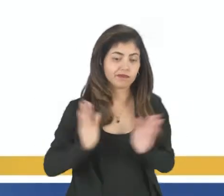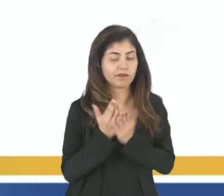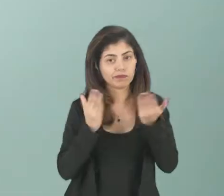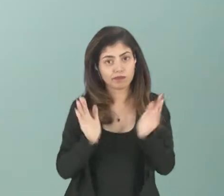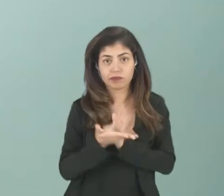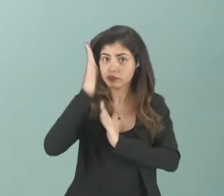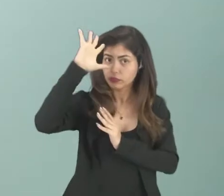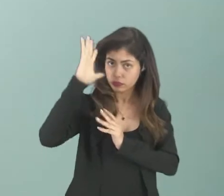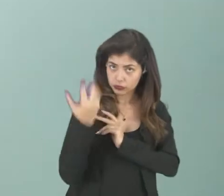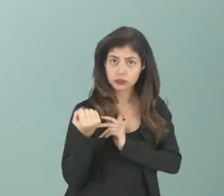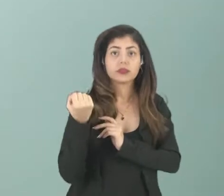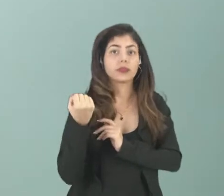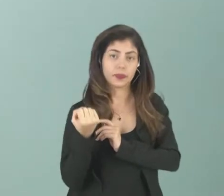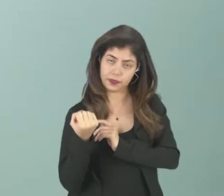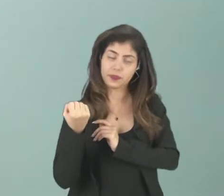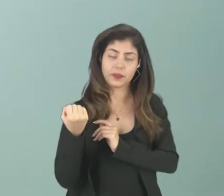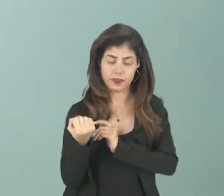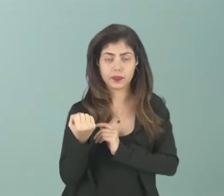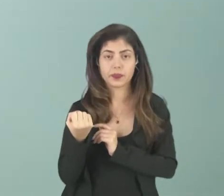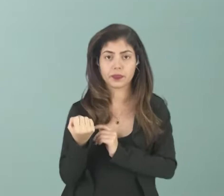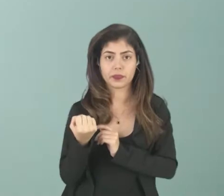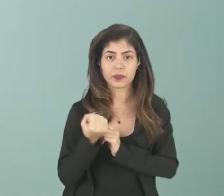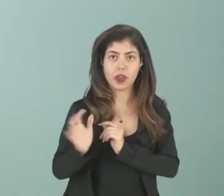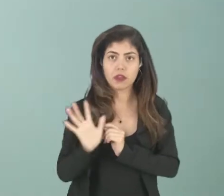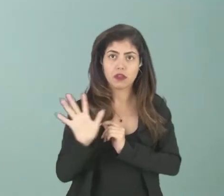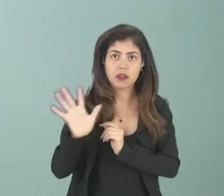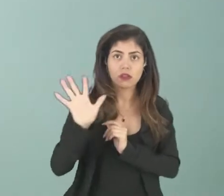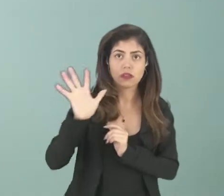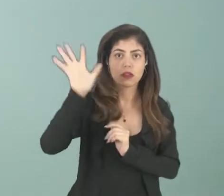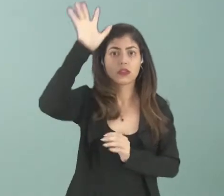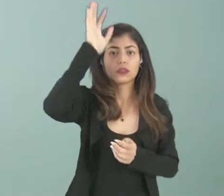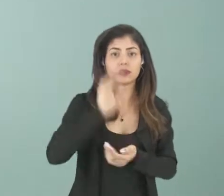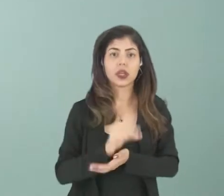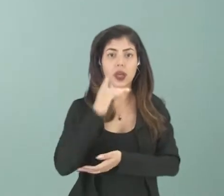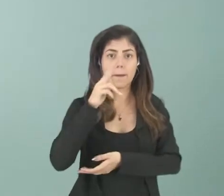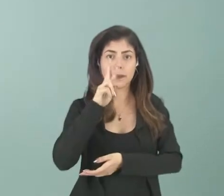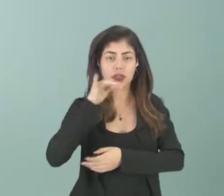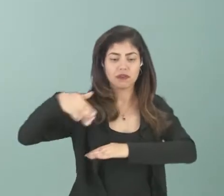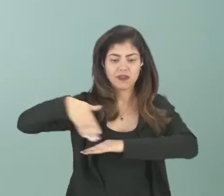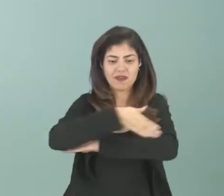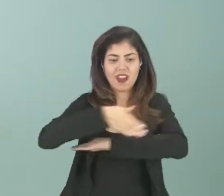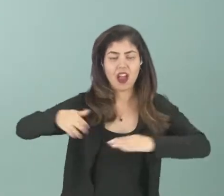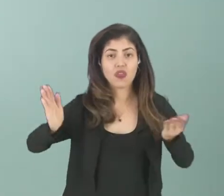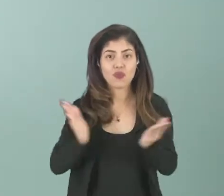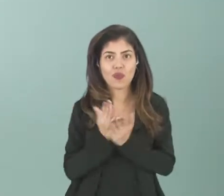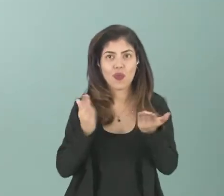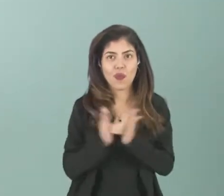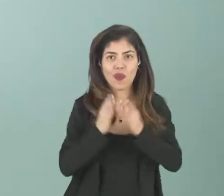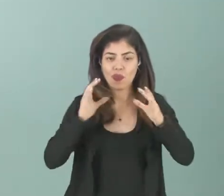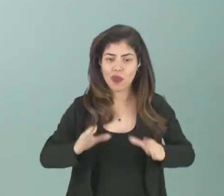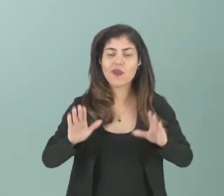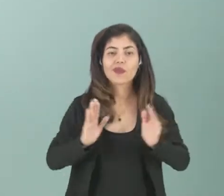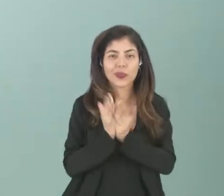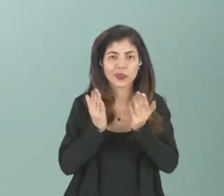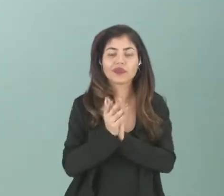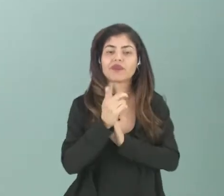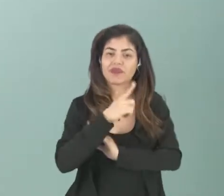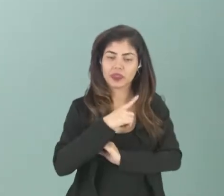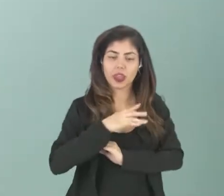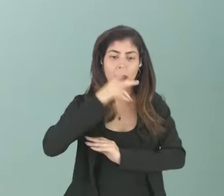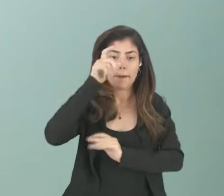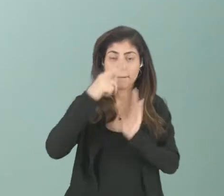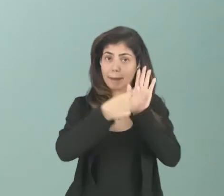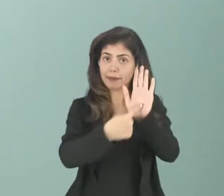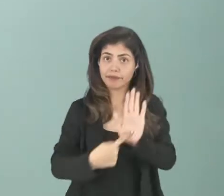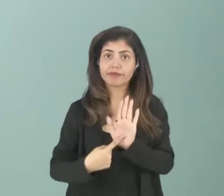pobres, afrodescendentes, nas periferias das grandes cidades, jovens, né, a população negra, já tem aquele